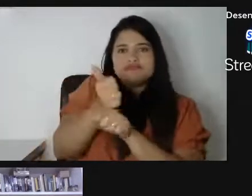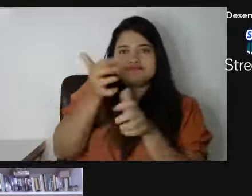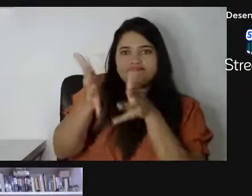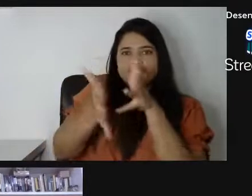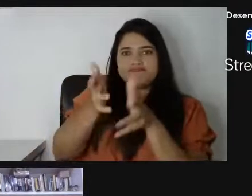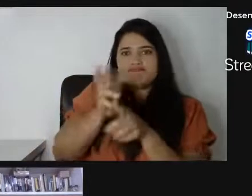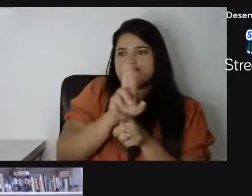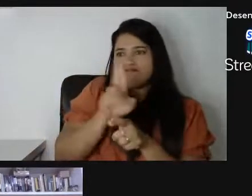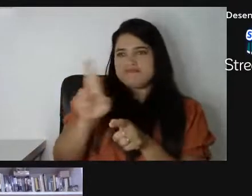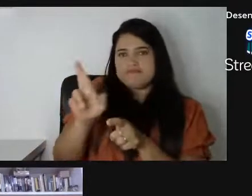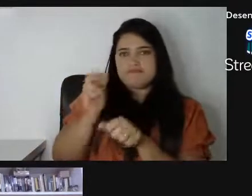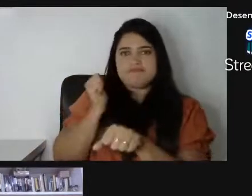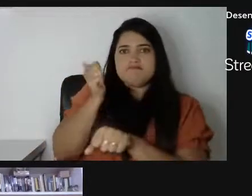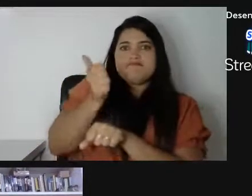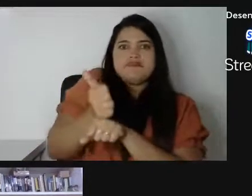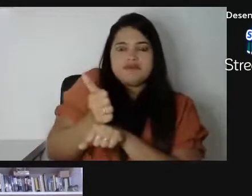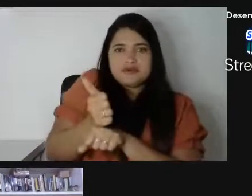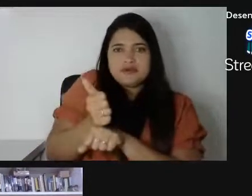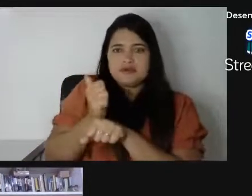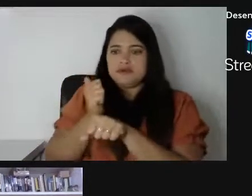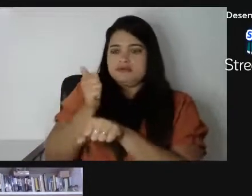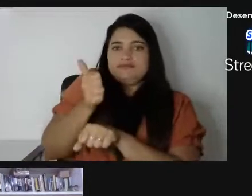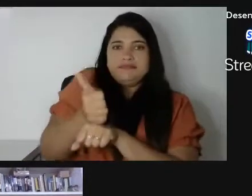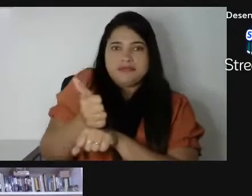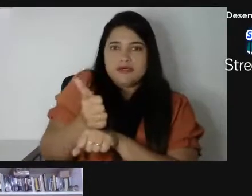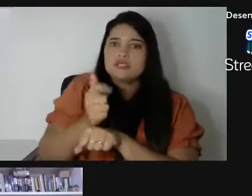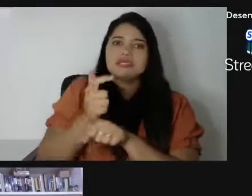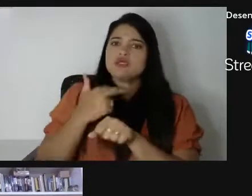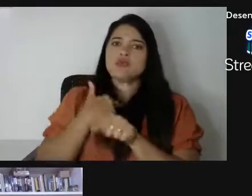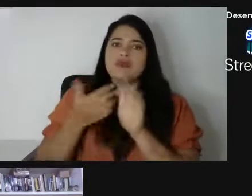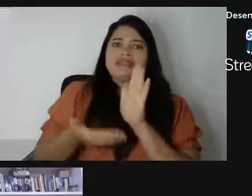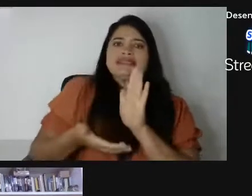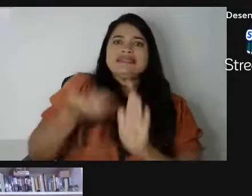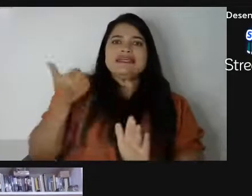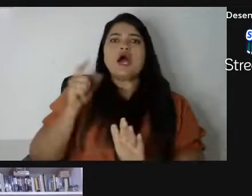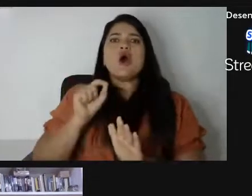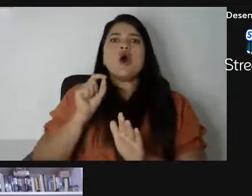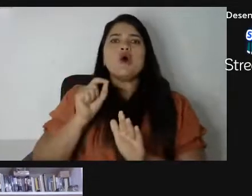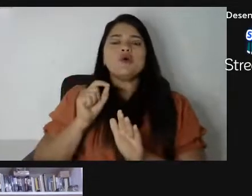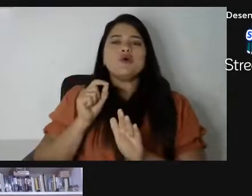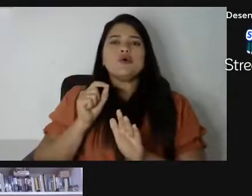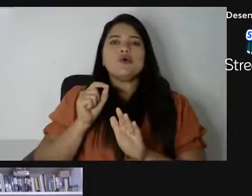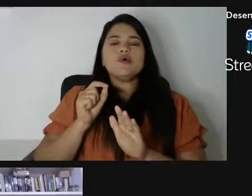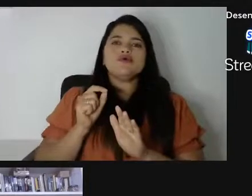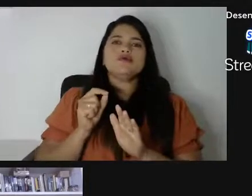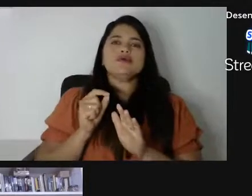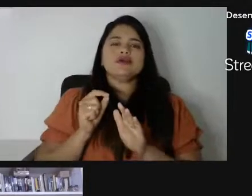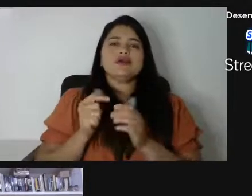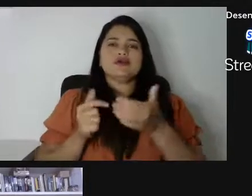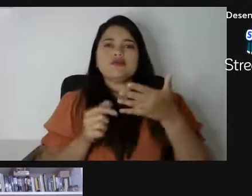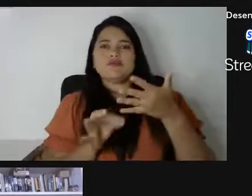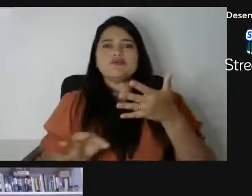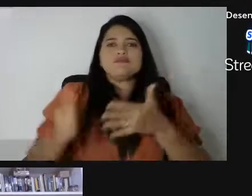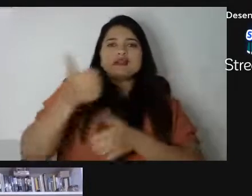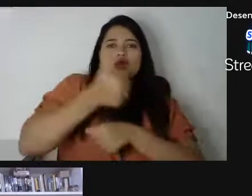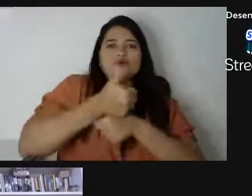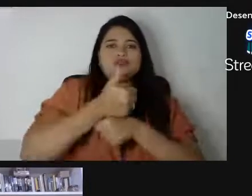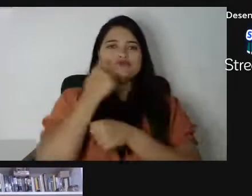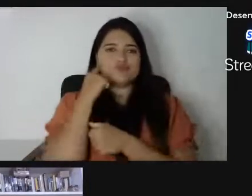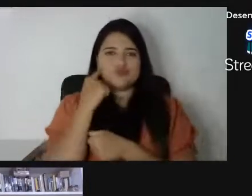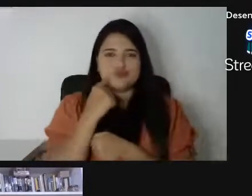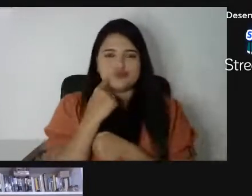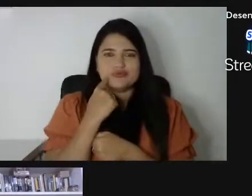resposta, desde que você não tire o protagonismo da pessoa surda. na sua própria vida. Então,